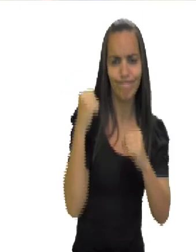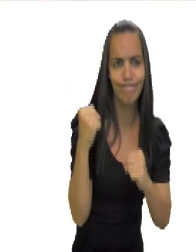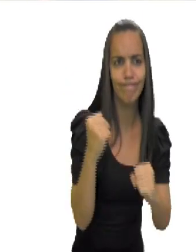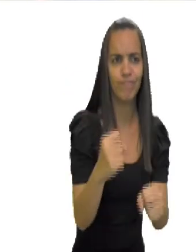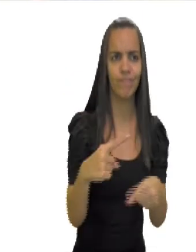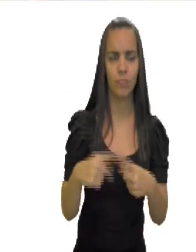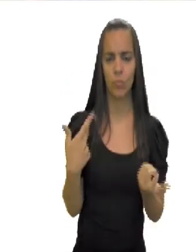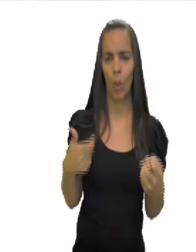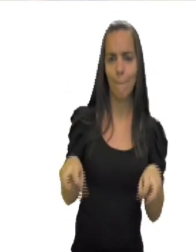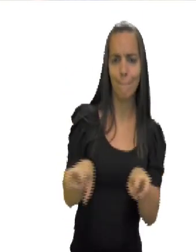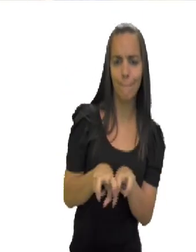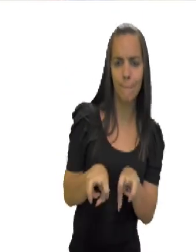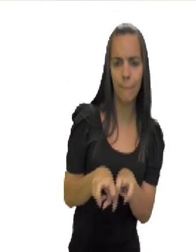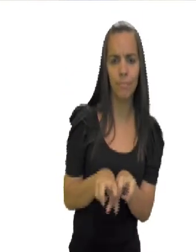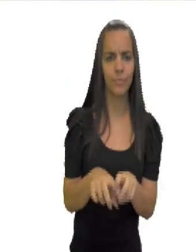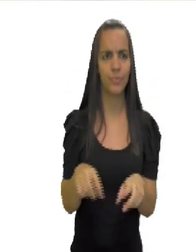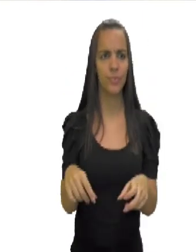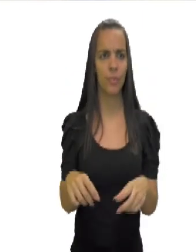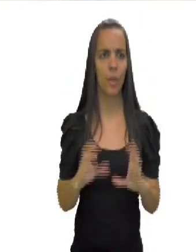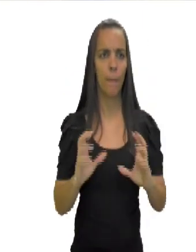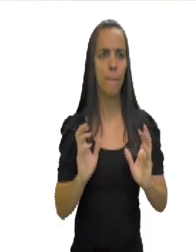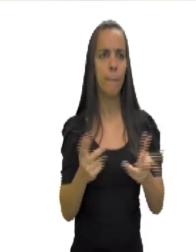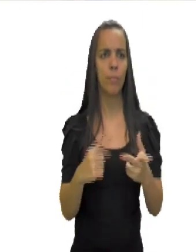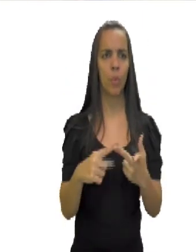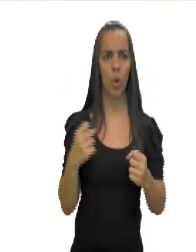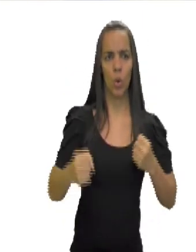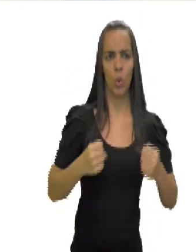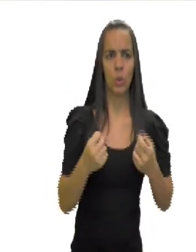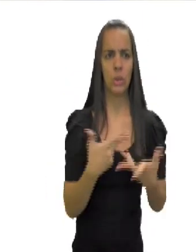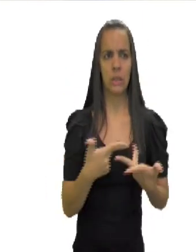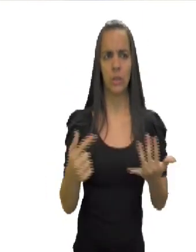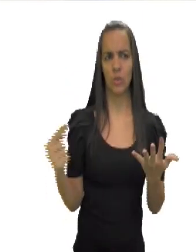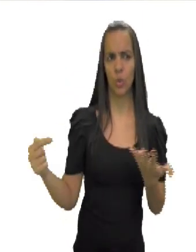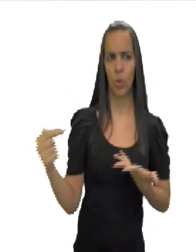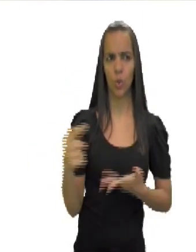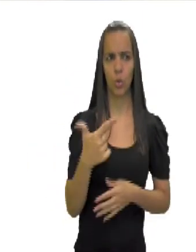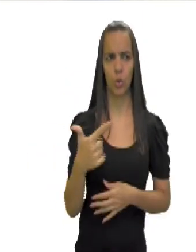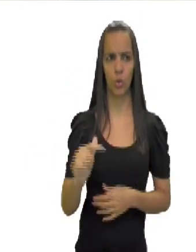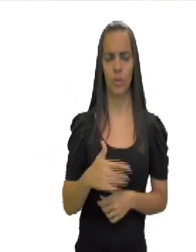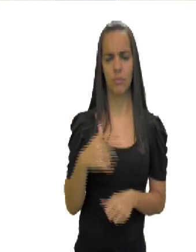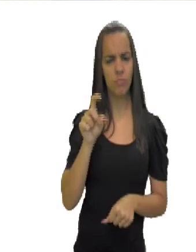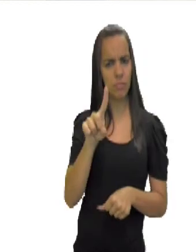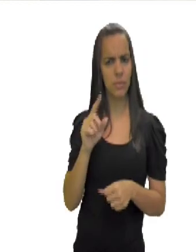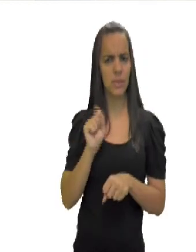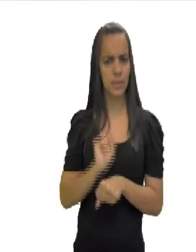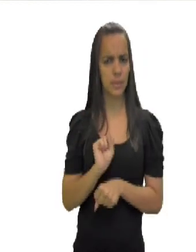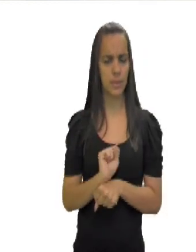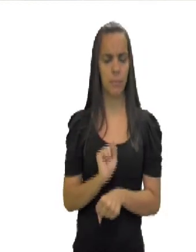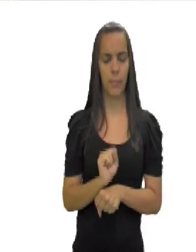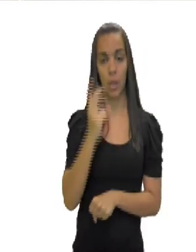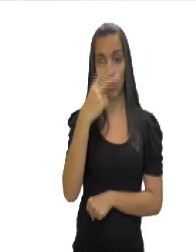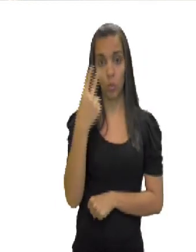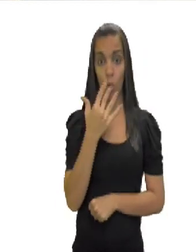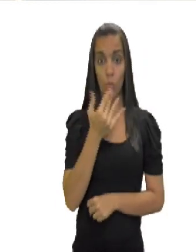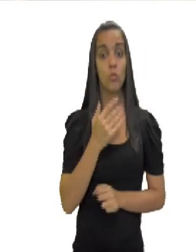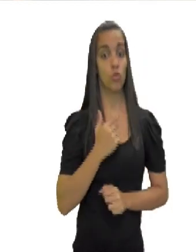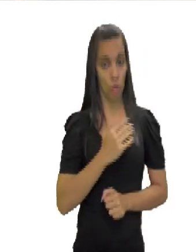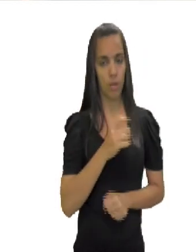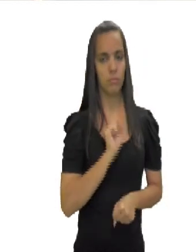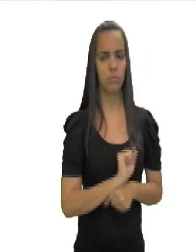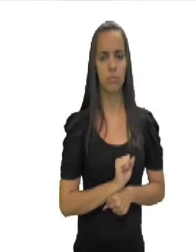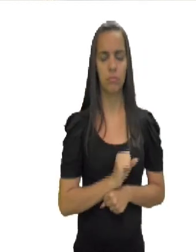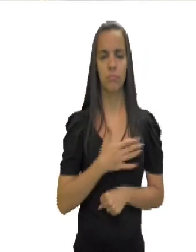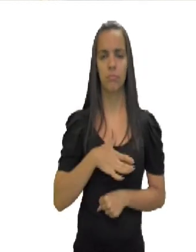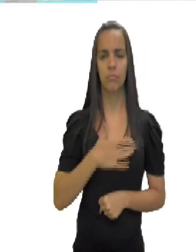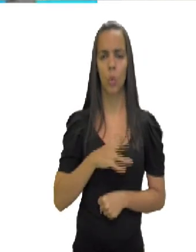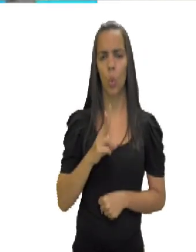bola, nadar, correr. Se você comeu, espere no mínimo 2 horas para você voltar a realizar